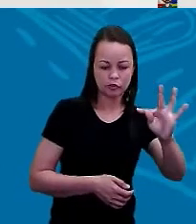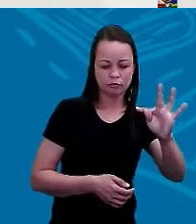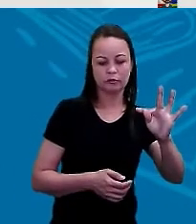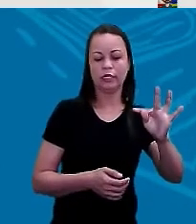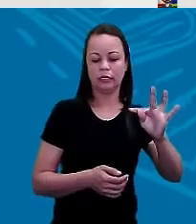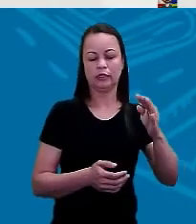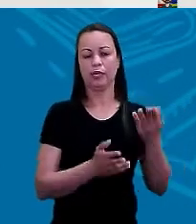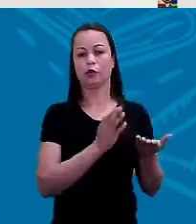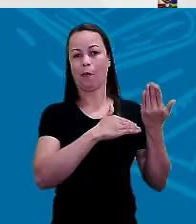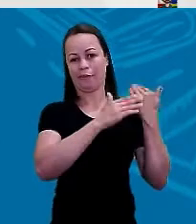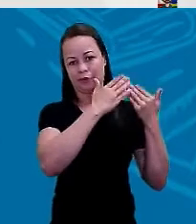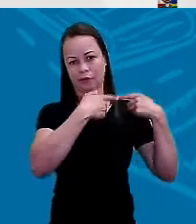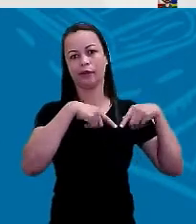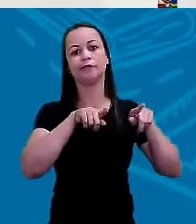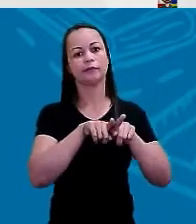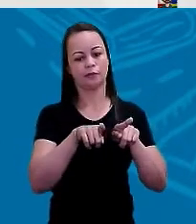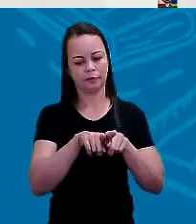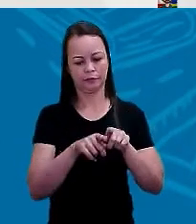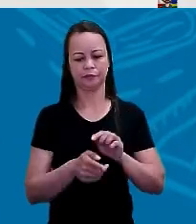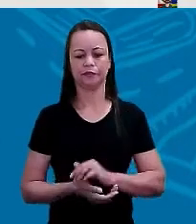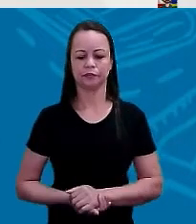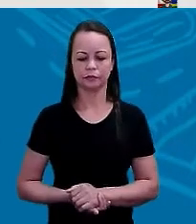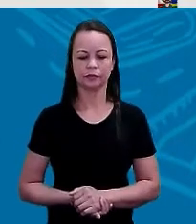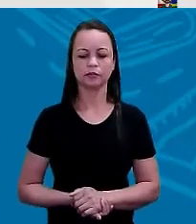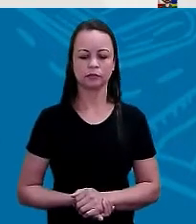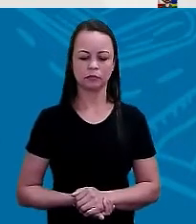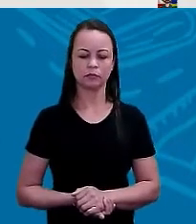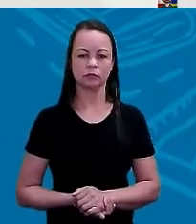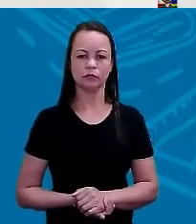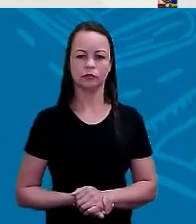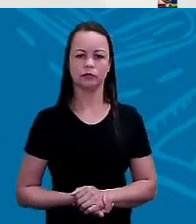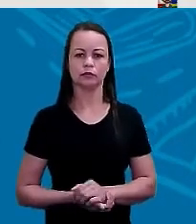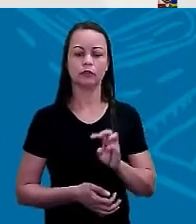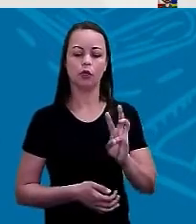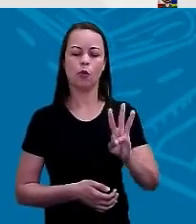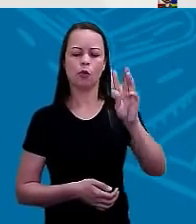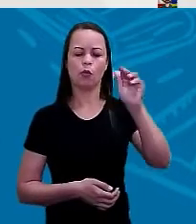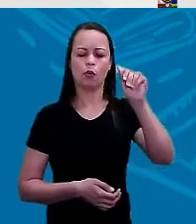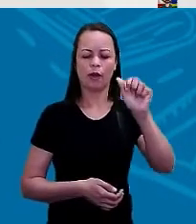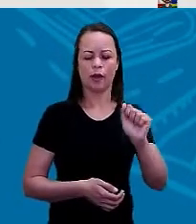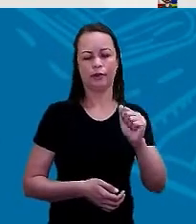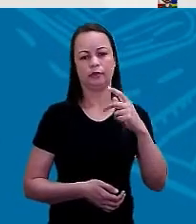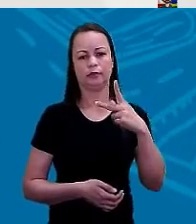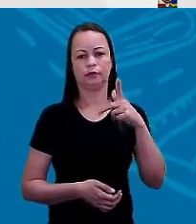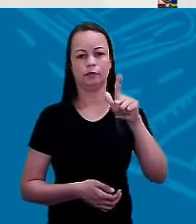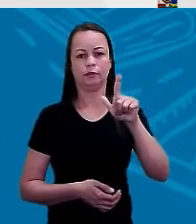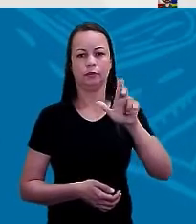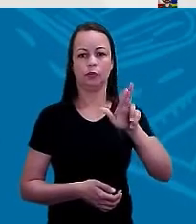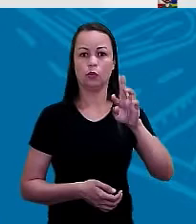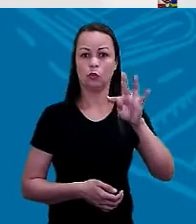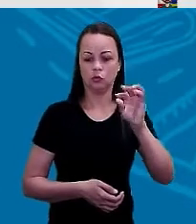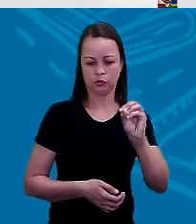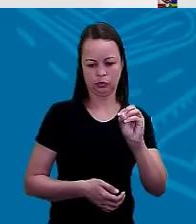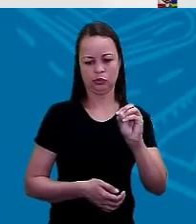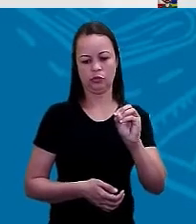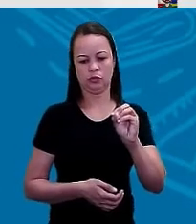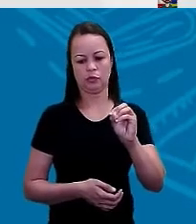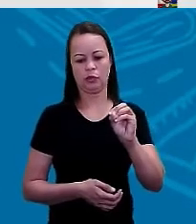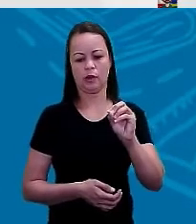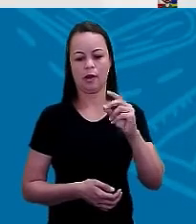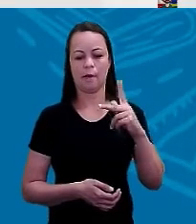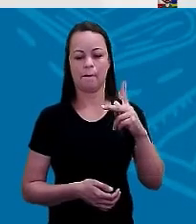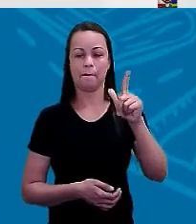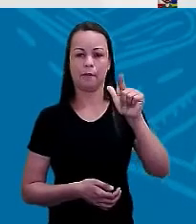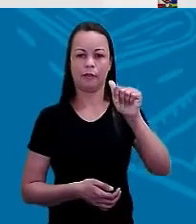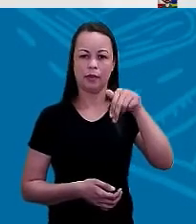was not. Alright? So, was Pluto a planet? O Plutão era